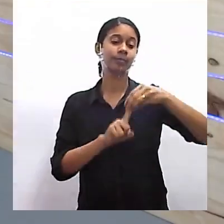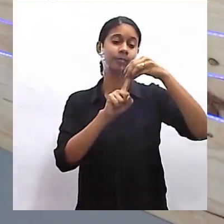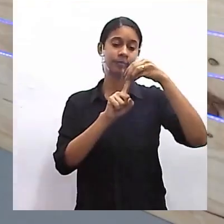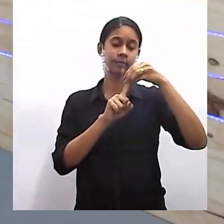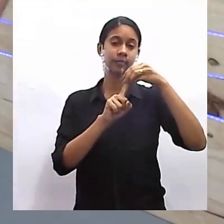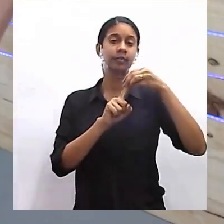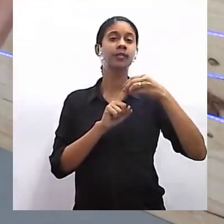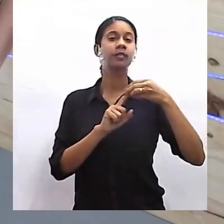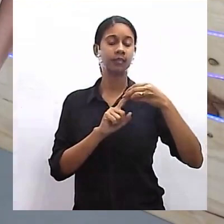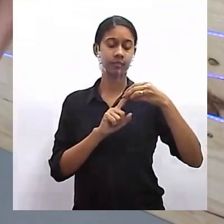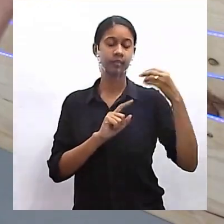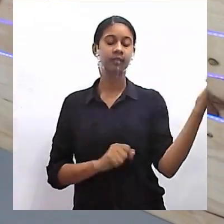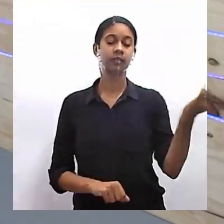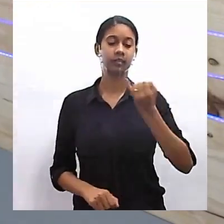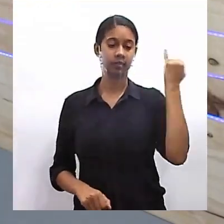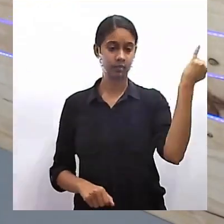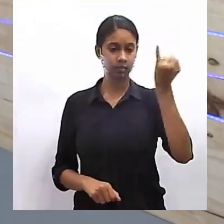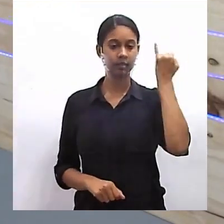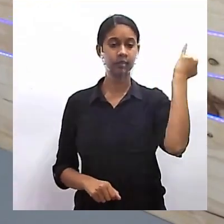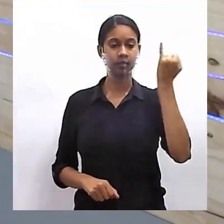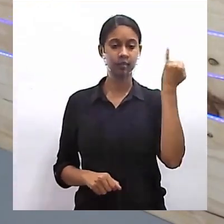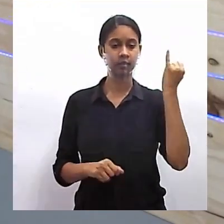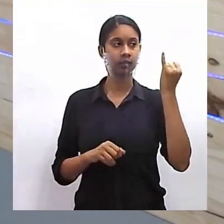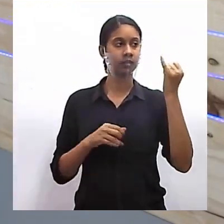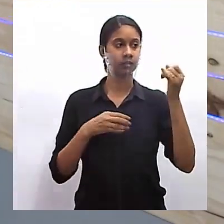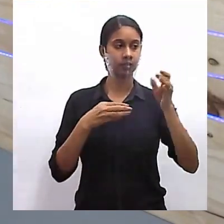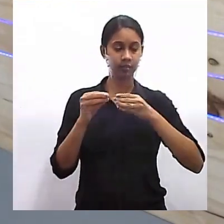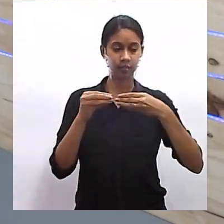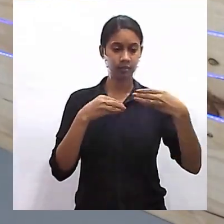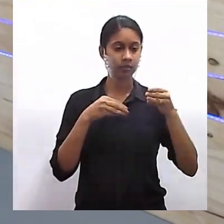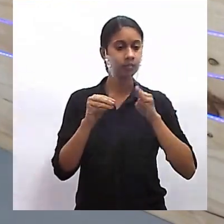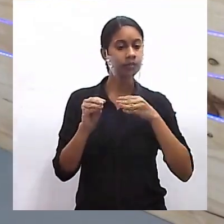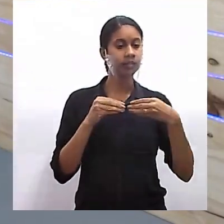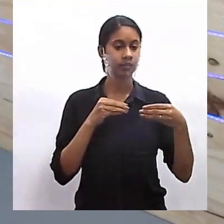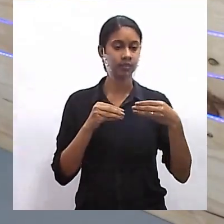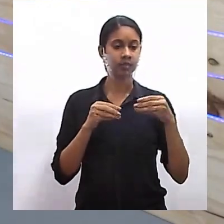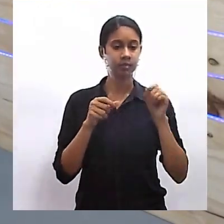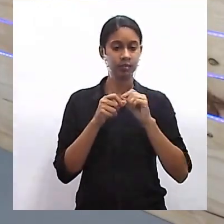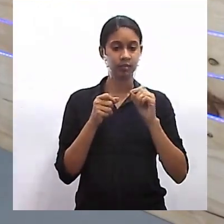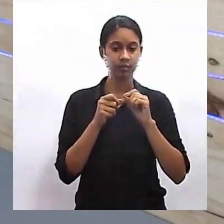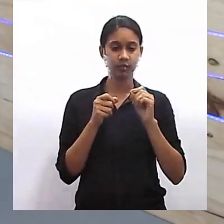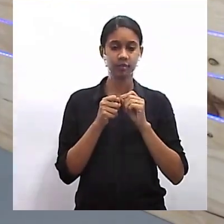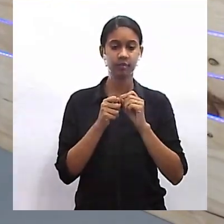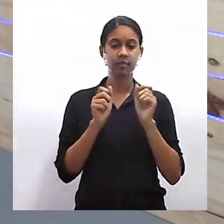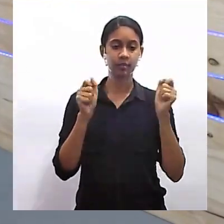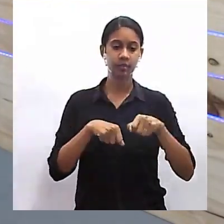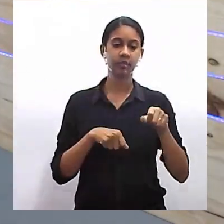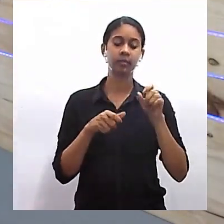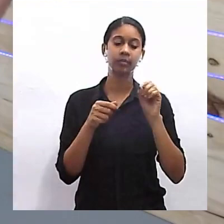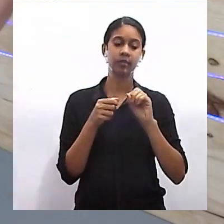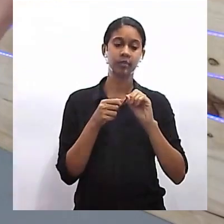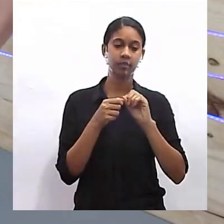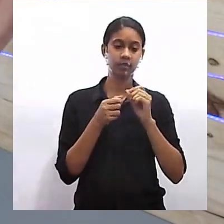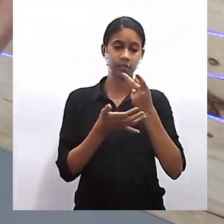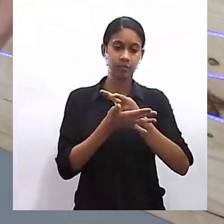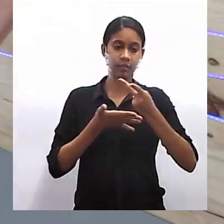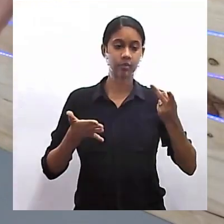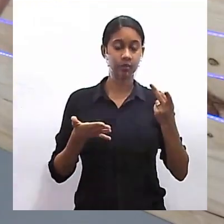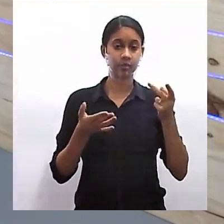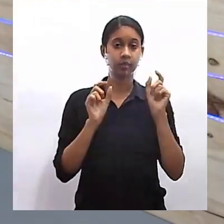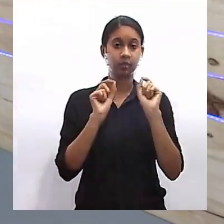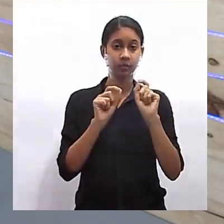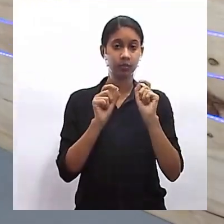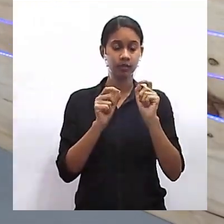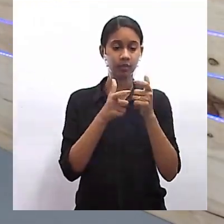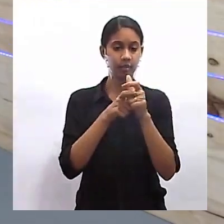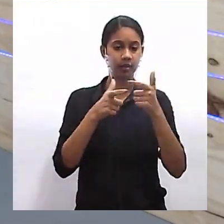flexibilidade operacional que alguns tipos mais novos de automação podem fornecer. Um deles, a capacidade de